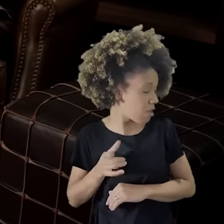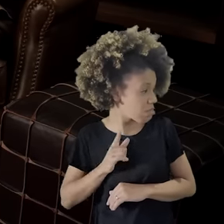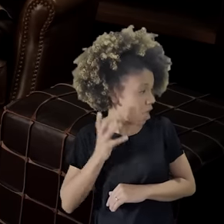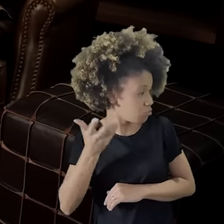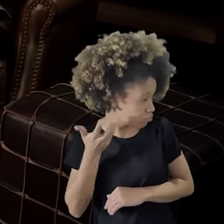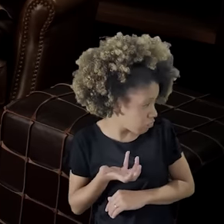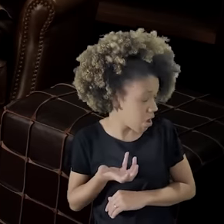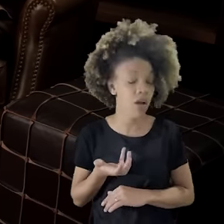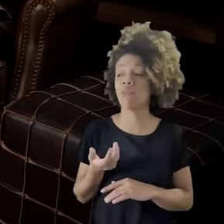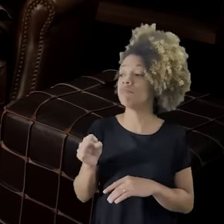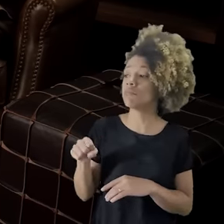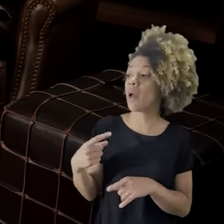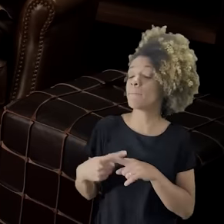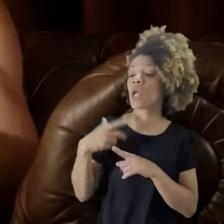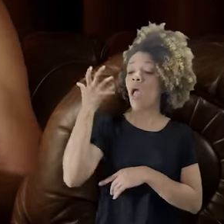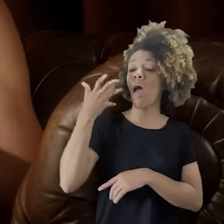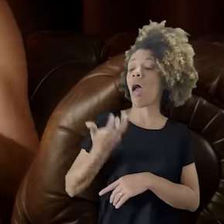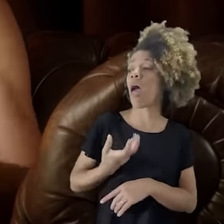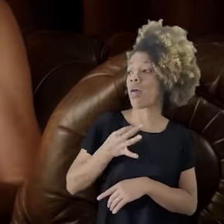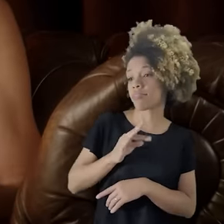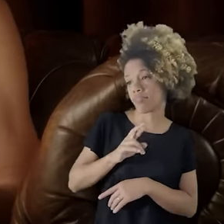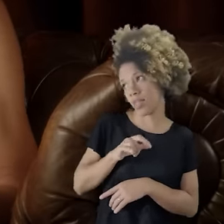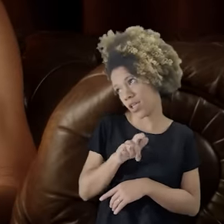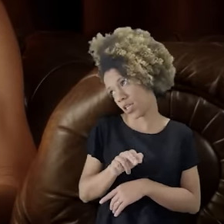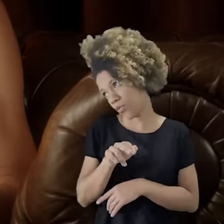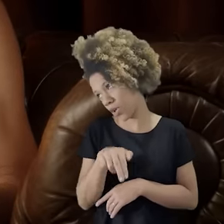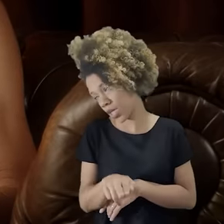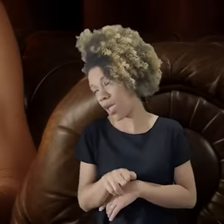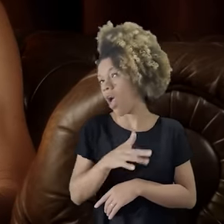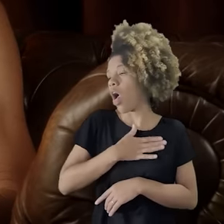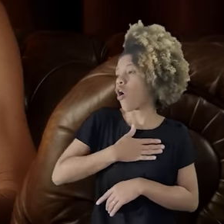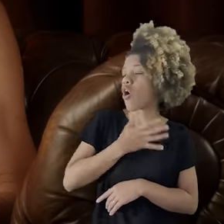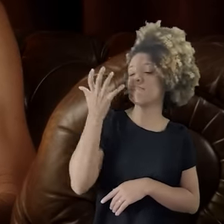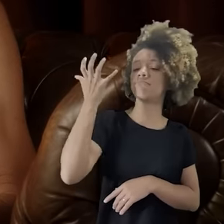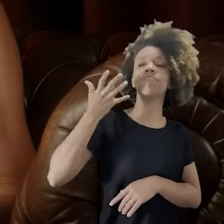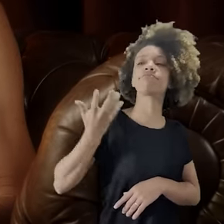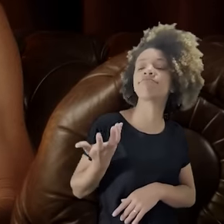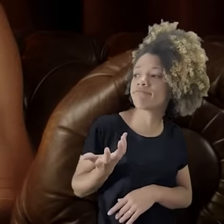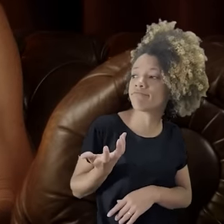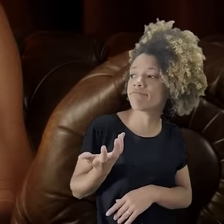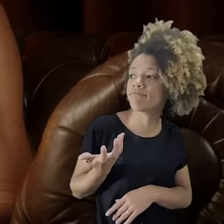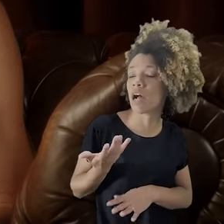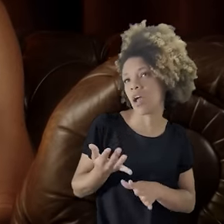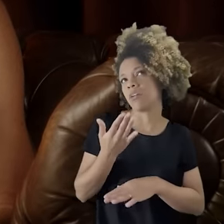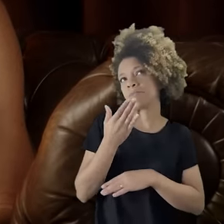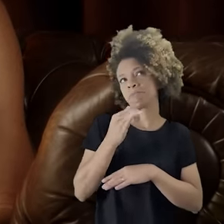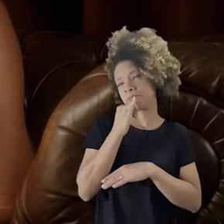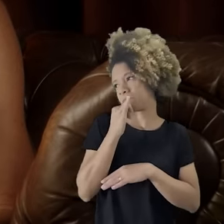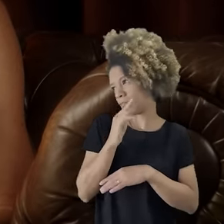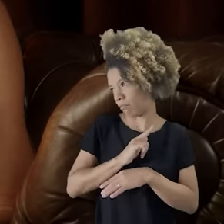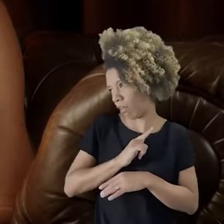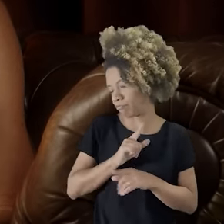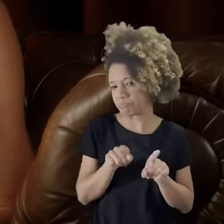travesti não é porque a drag tá ali porque a drag gosta daquela no caso